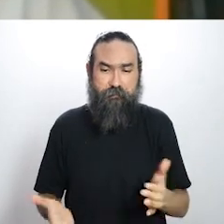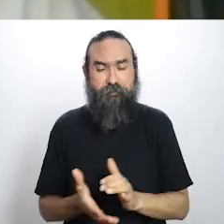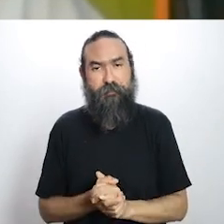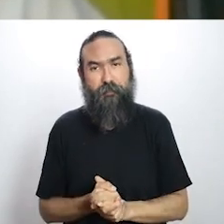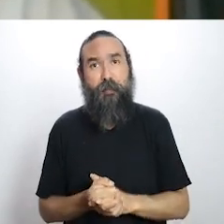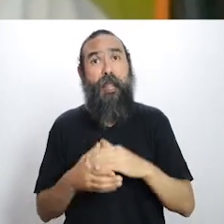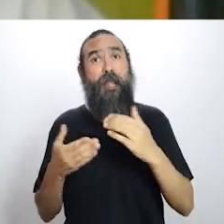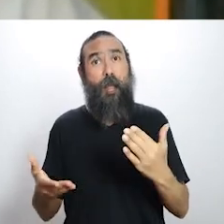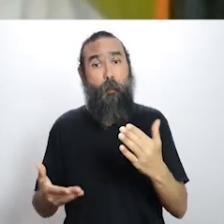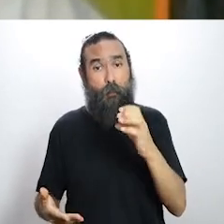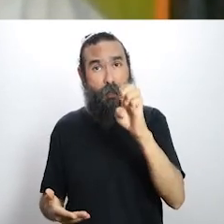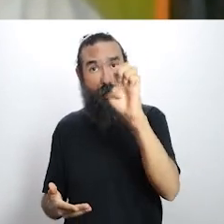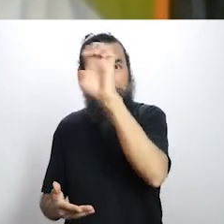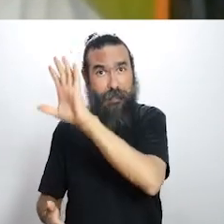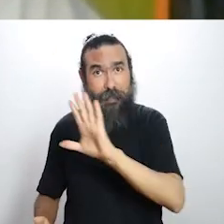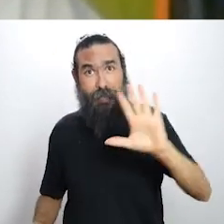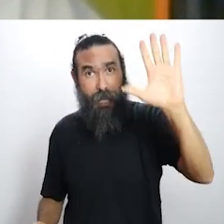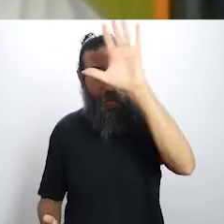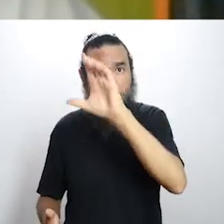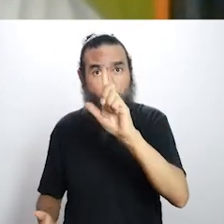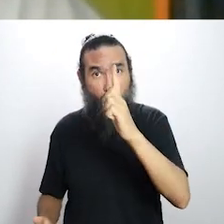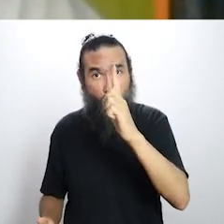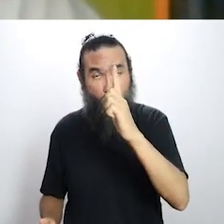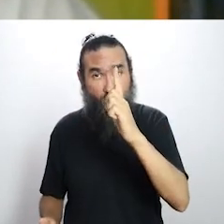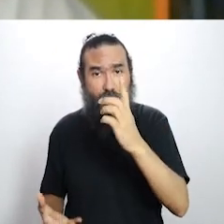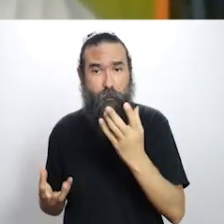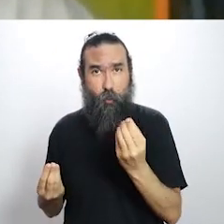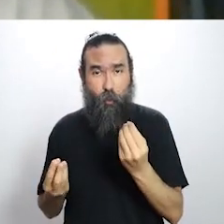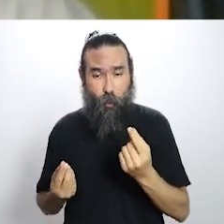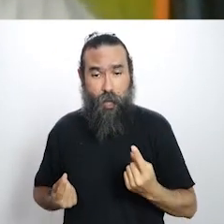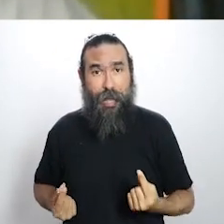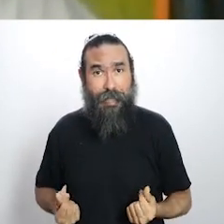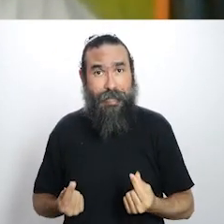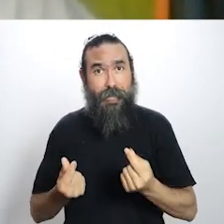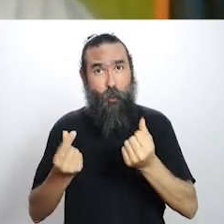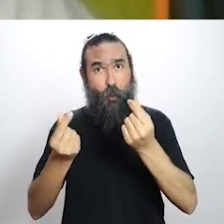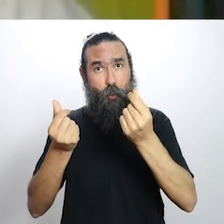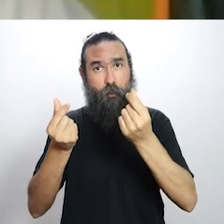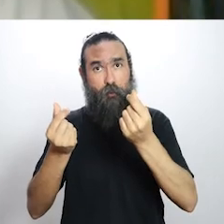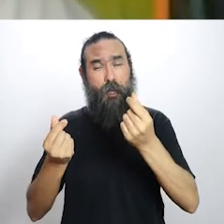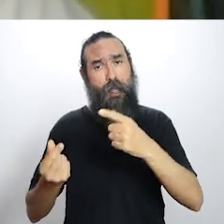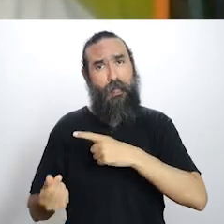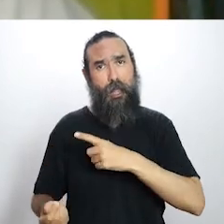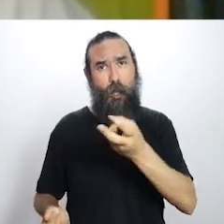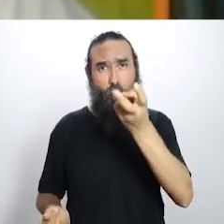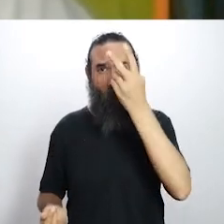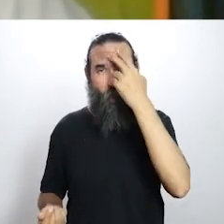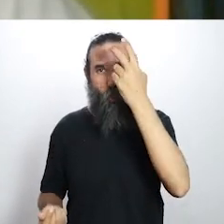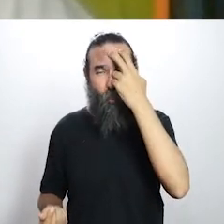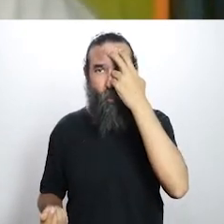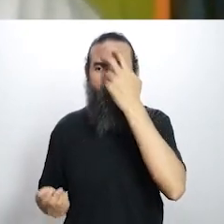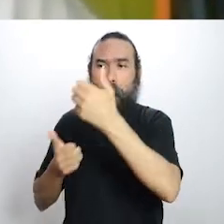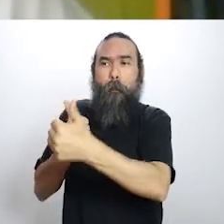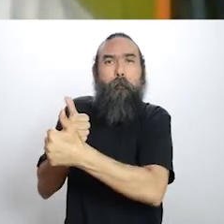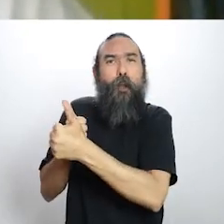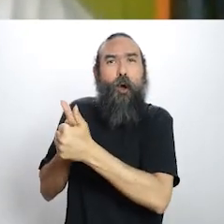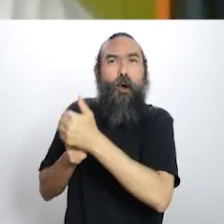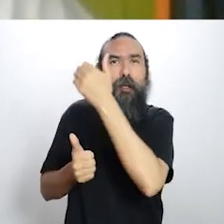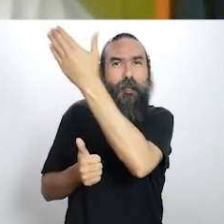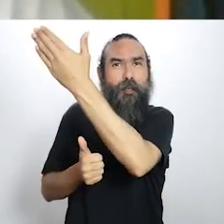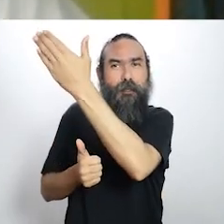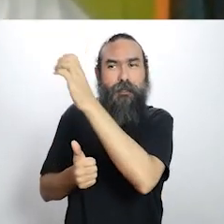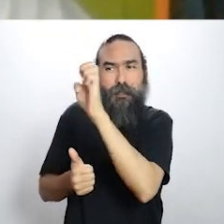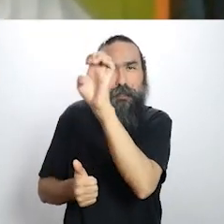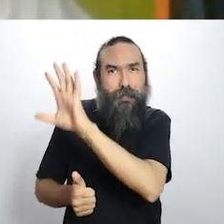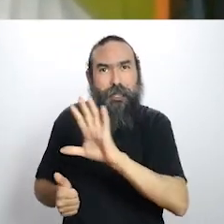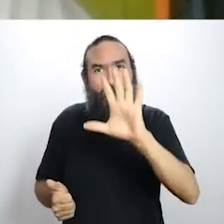Então, o Estado de Goiás é um Estado muito rico. A gente aqui tem uma cultura muito próxima do Tocantins, que